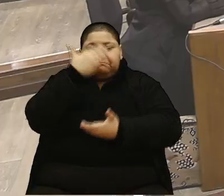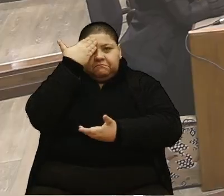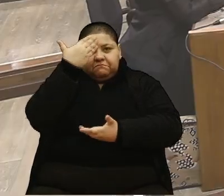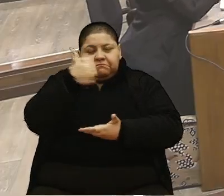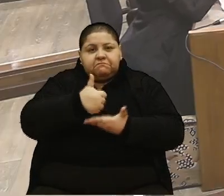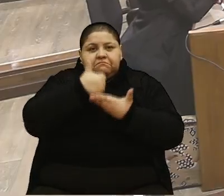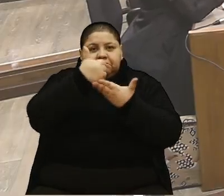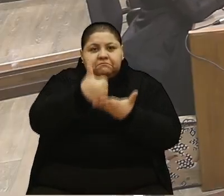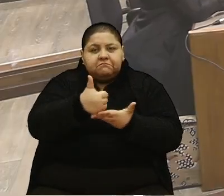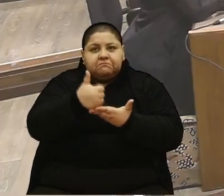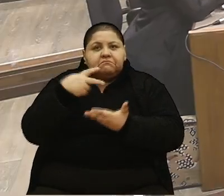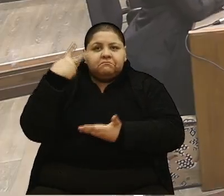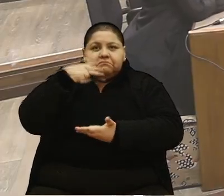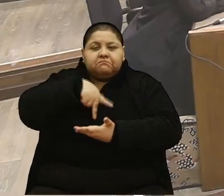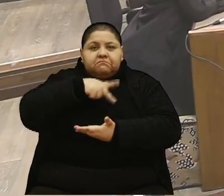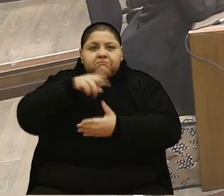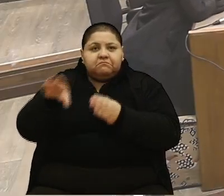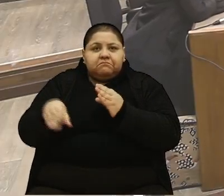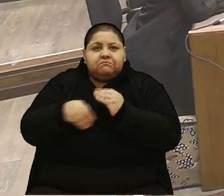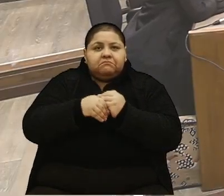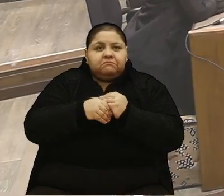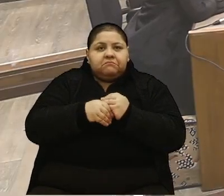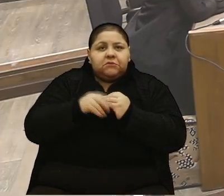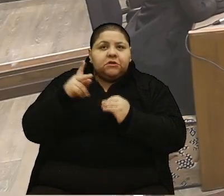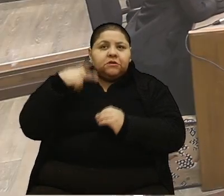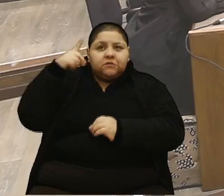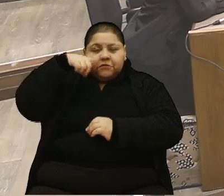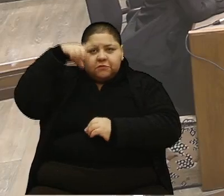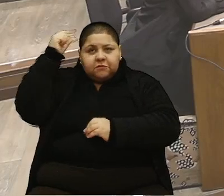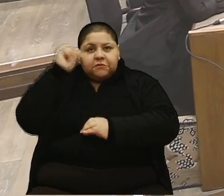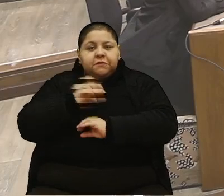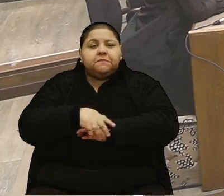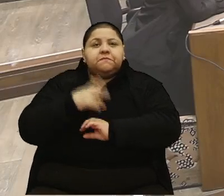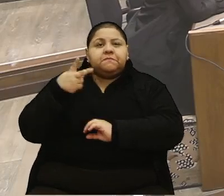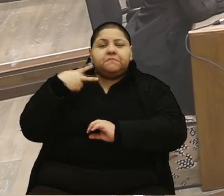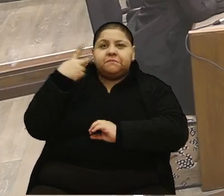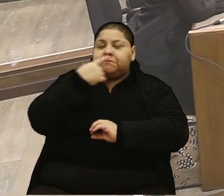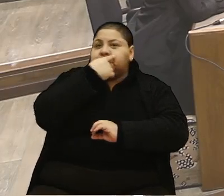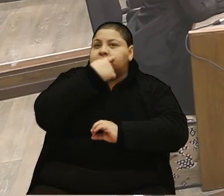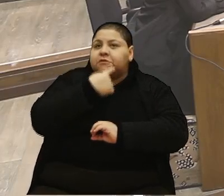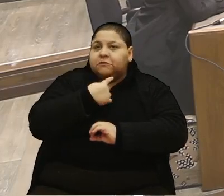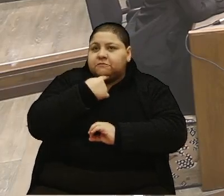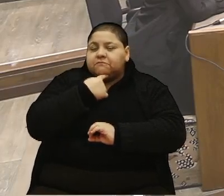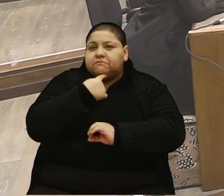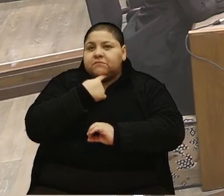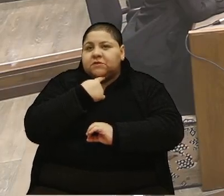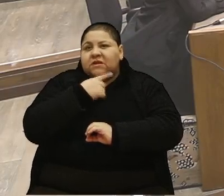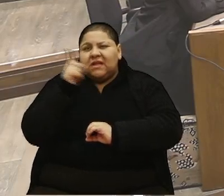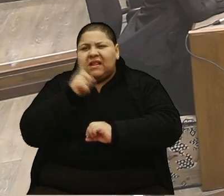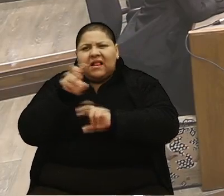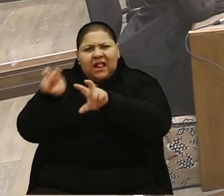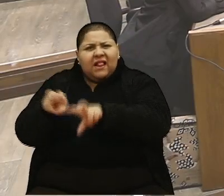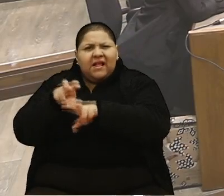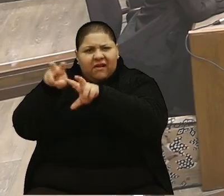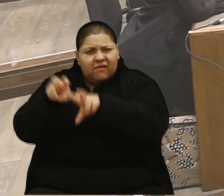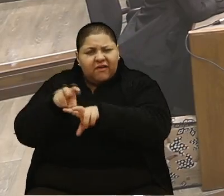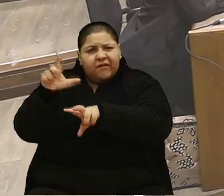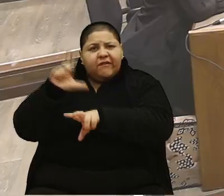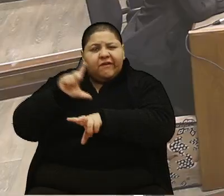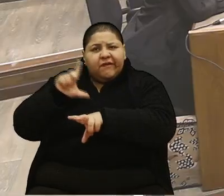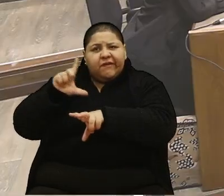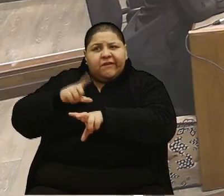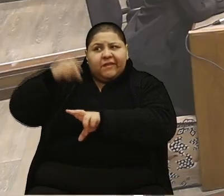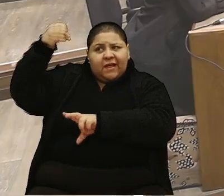apoio, vereador Pedro Rodrigues. Sua parte, vereadora Dori Machado. Vereador Wagner, lá no interior, lá no campo, a gente tem a conta de